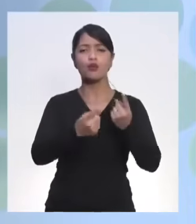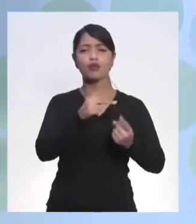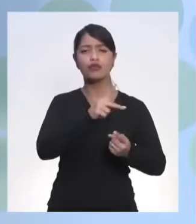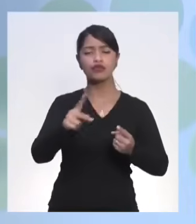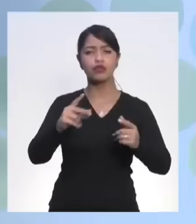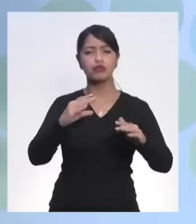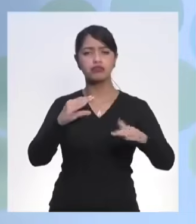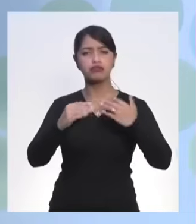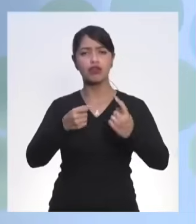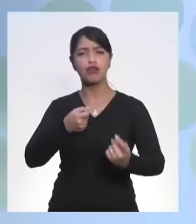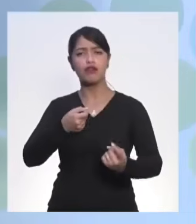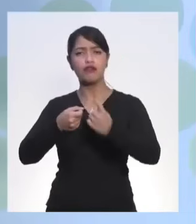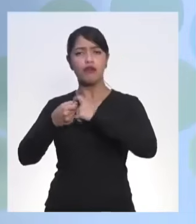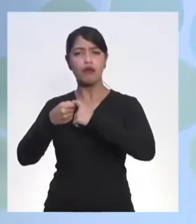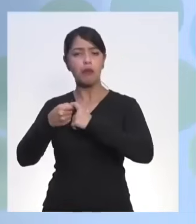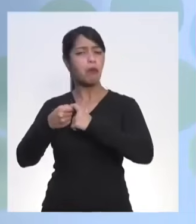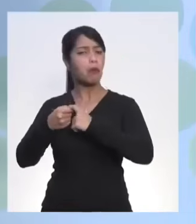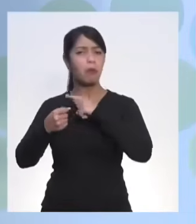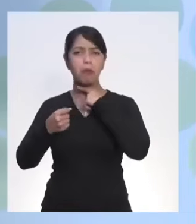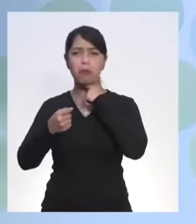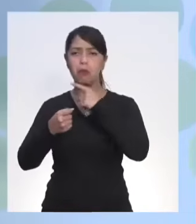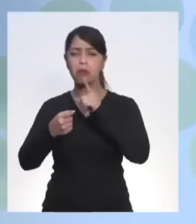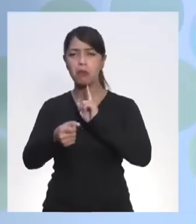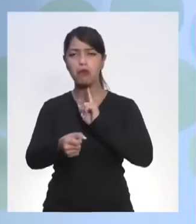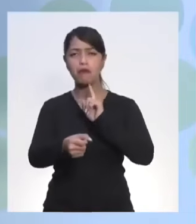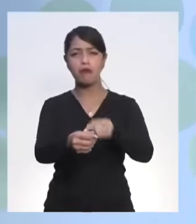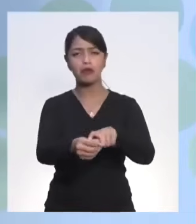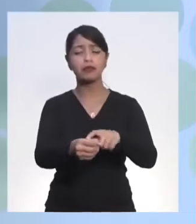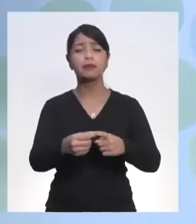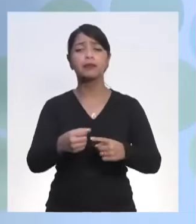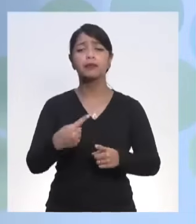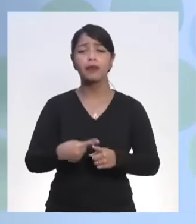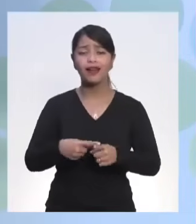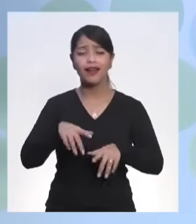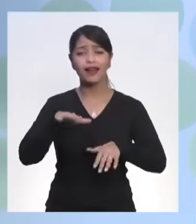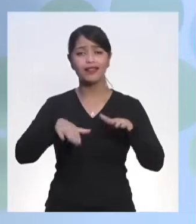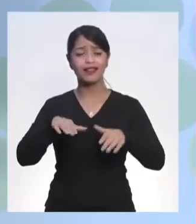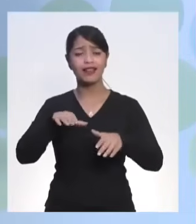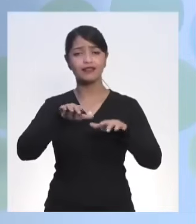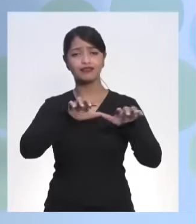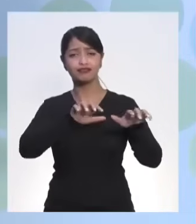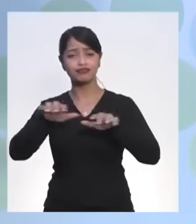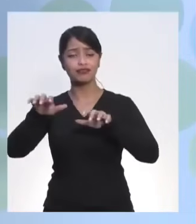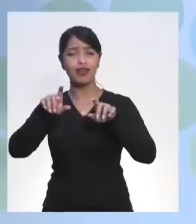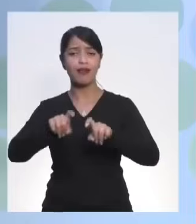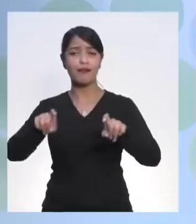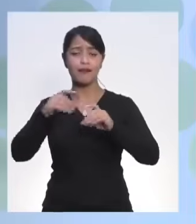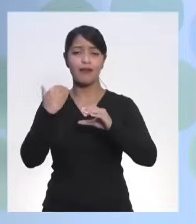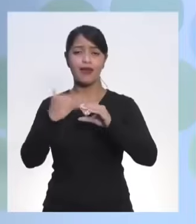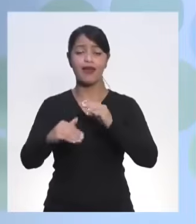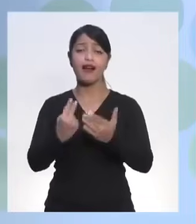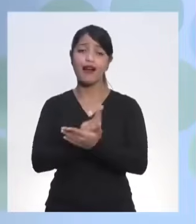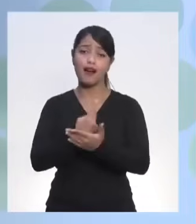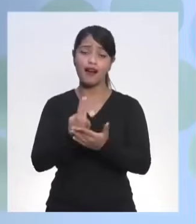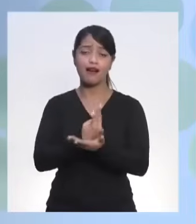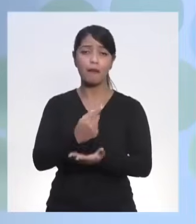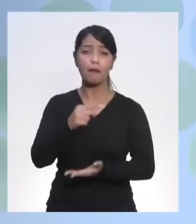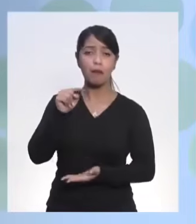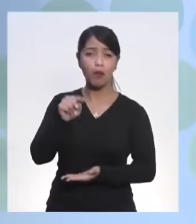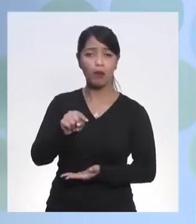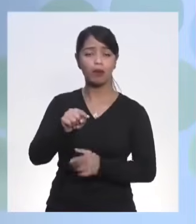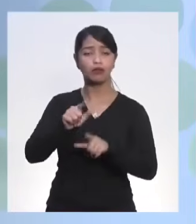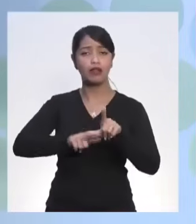retornava ou por digitação de alguma coisa, um ponto, uma letra maiúscula, ou alguma coisa que faltou ali. O que nós